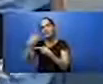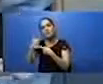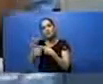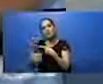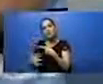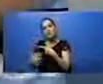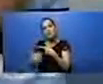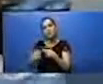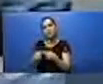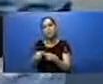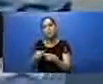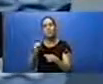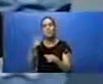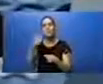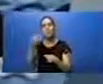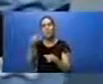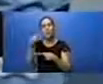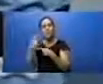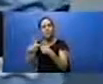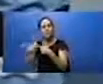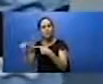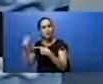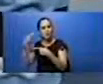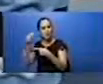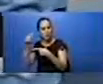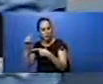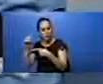10 dividido por 10, 1.